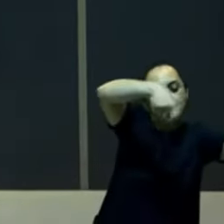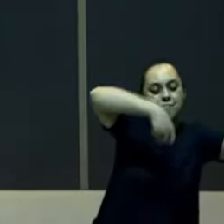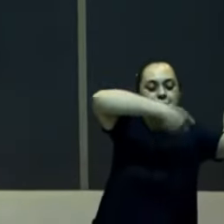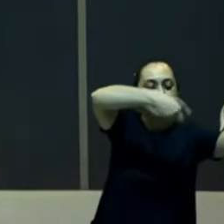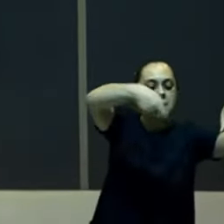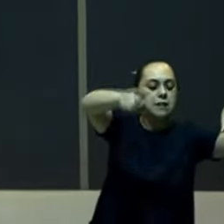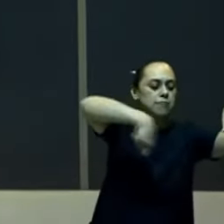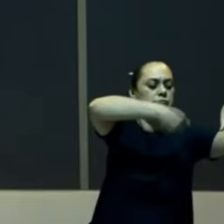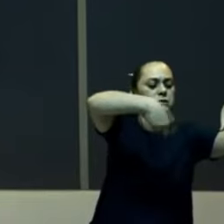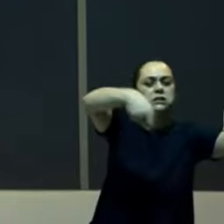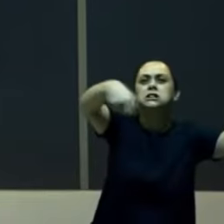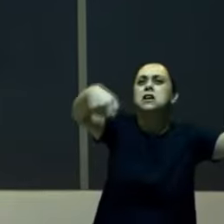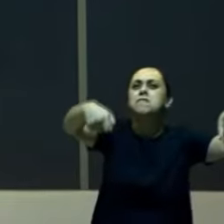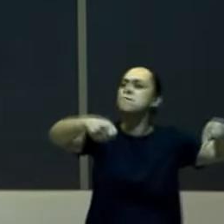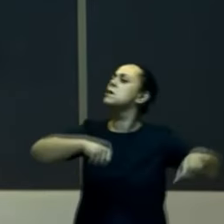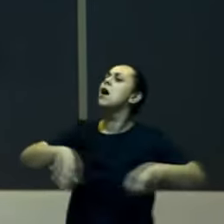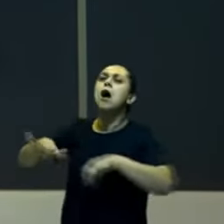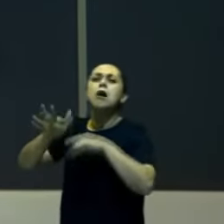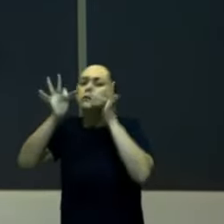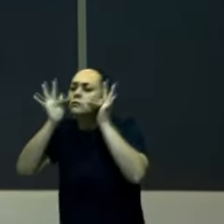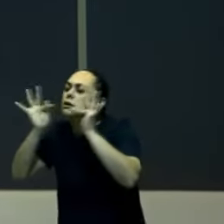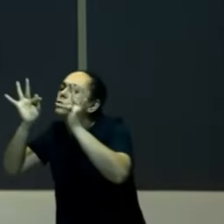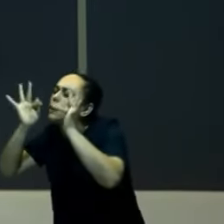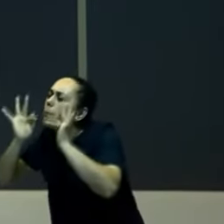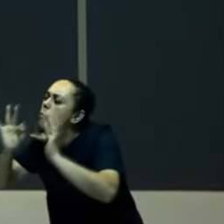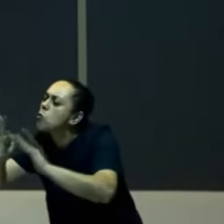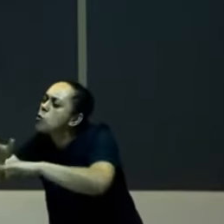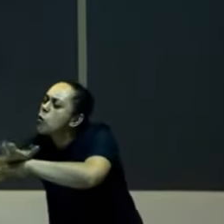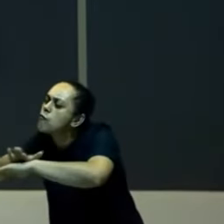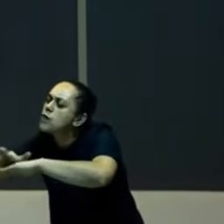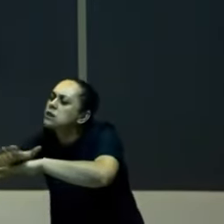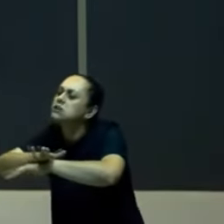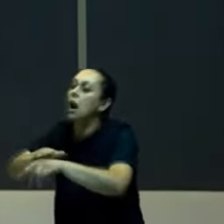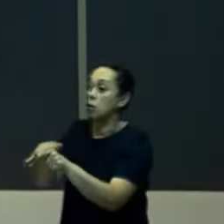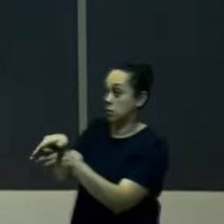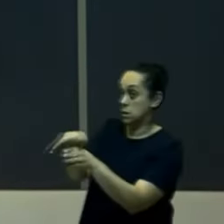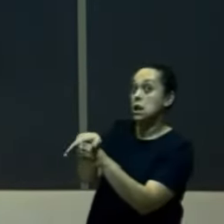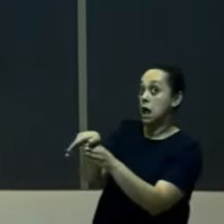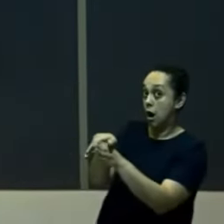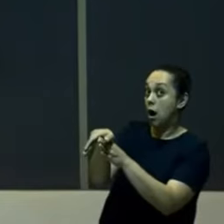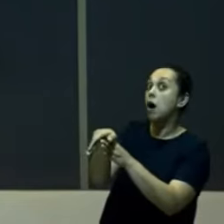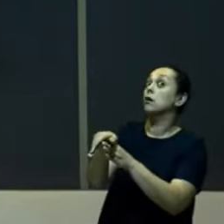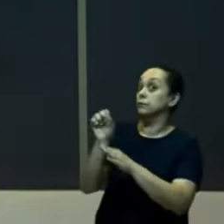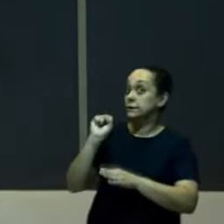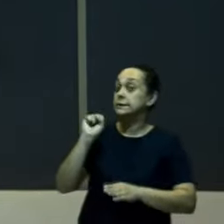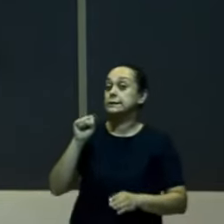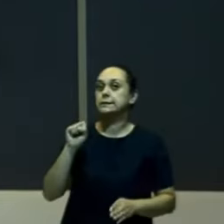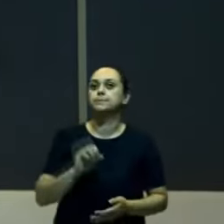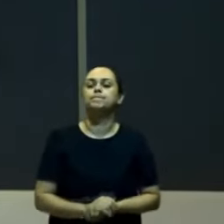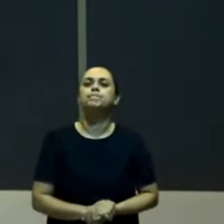instrução, dando aconselhamento, dizendo que está errado, dizendo que estava certo. E essa